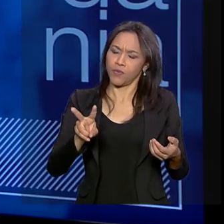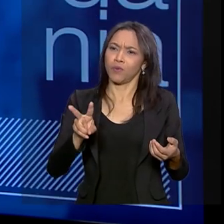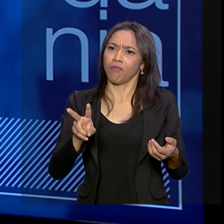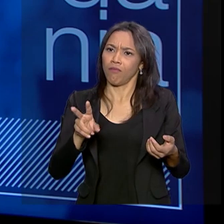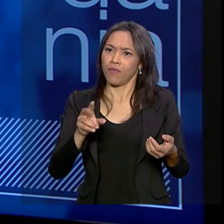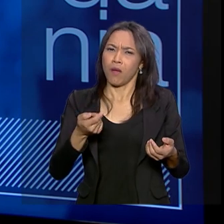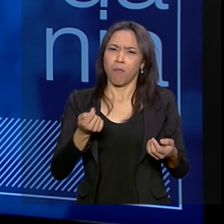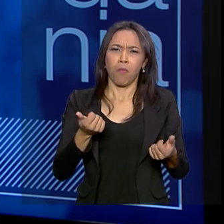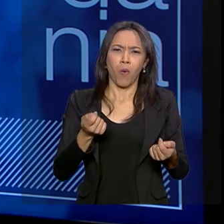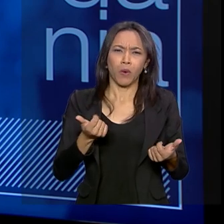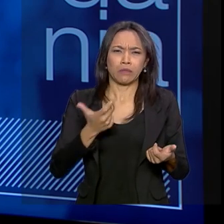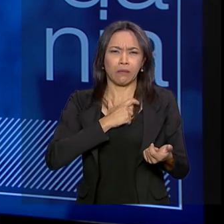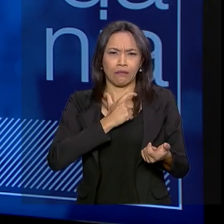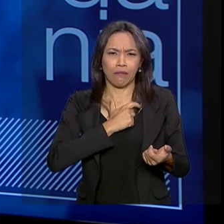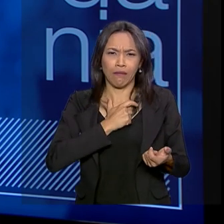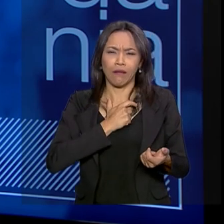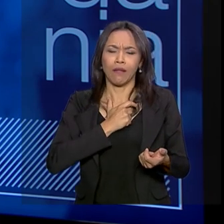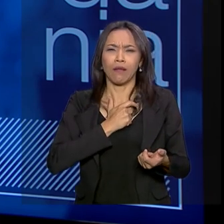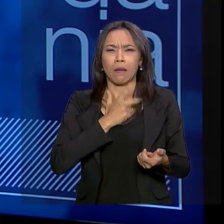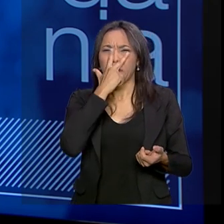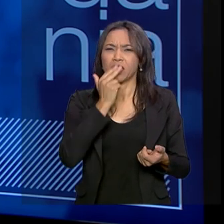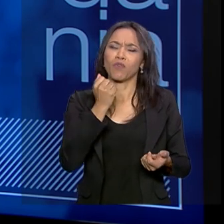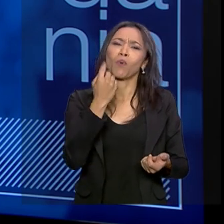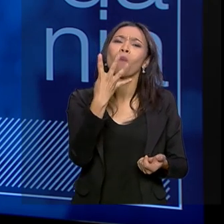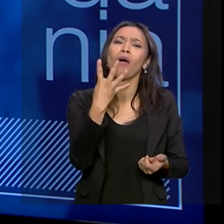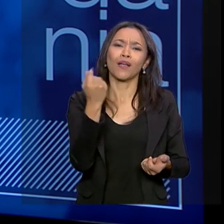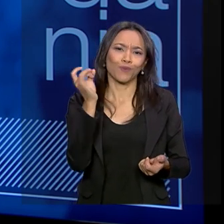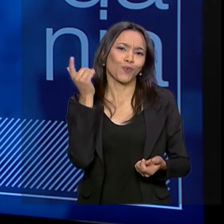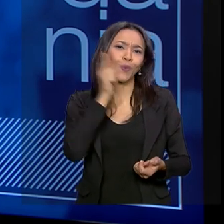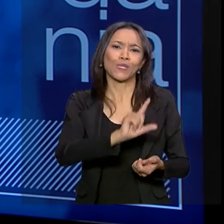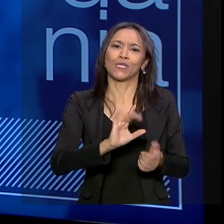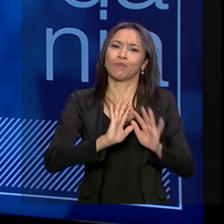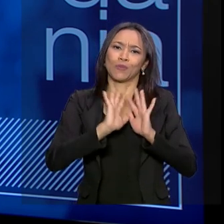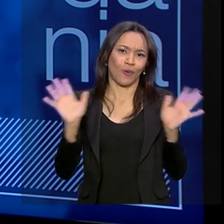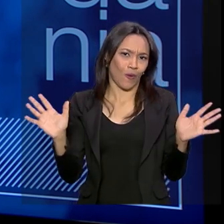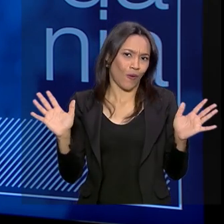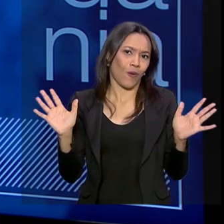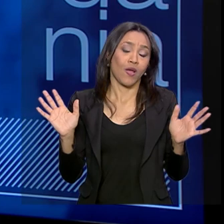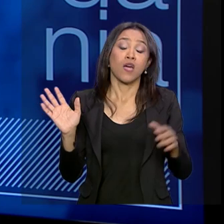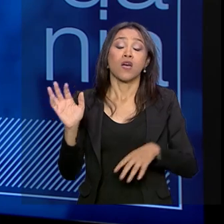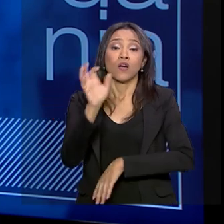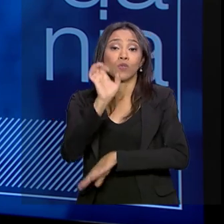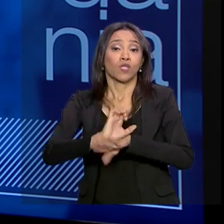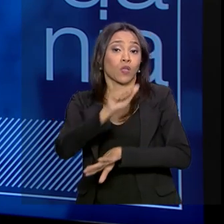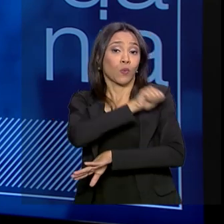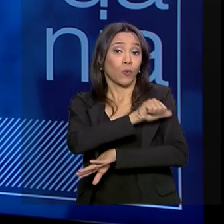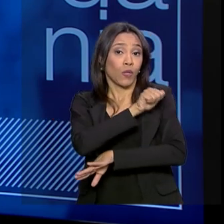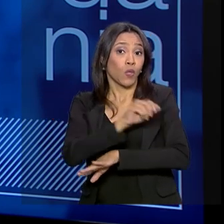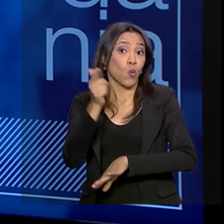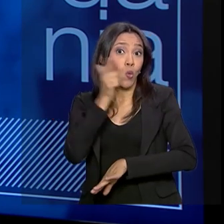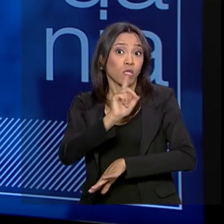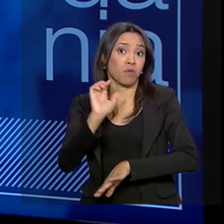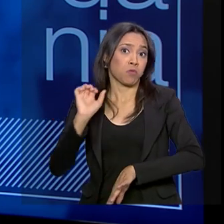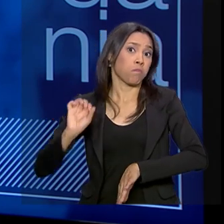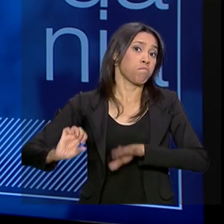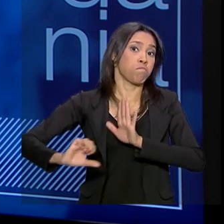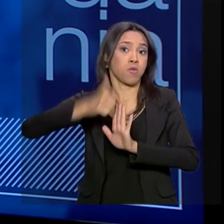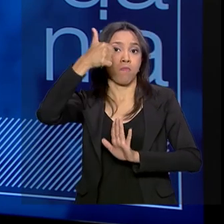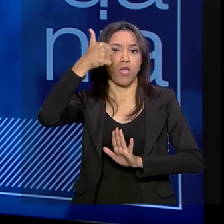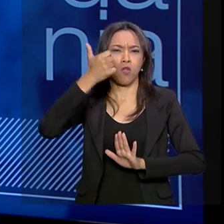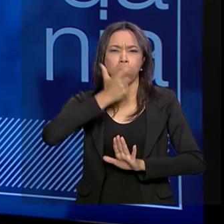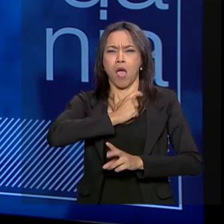muito poucas medalhas, se não me engano, foram 4 medalhas só que nós conseguimos. E no Rio nós conseguimos primeiro lugar no quadro de